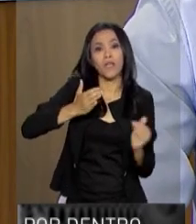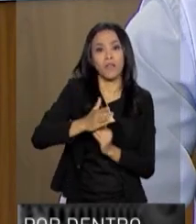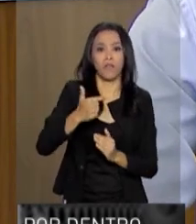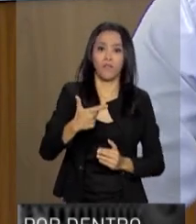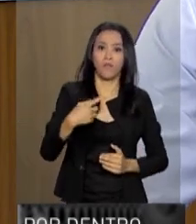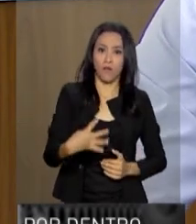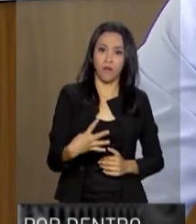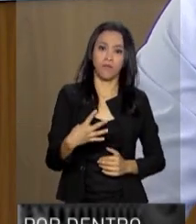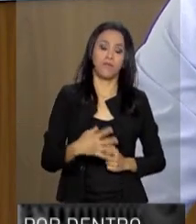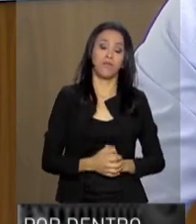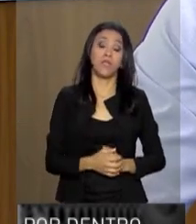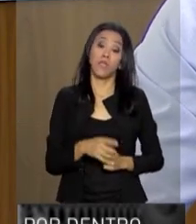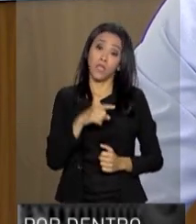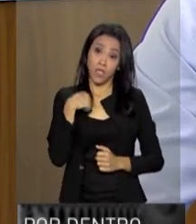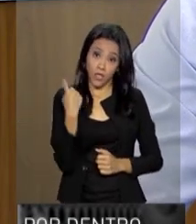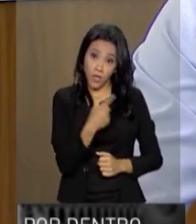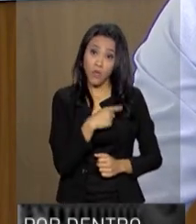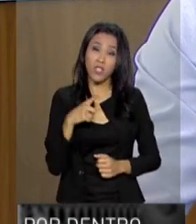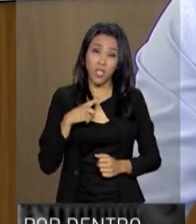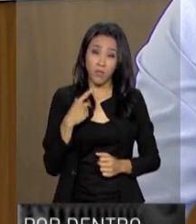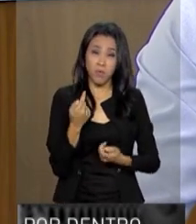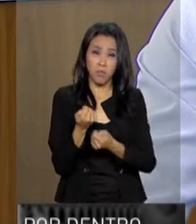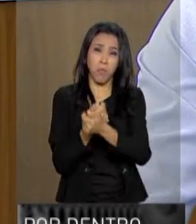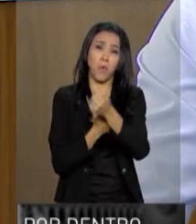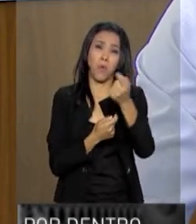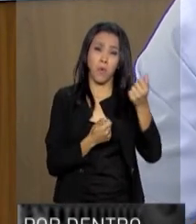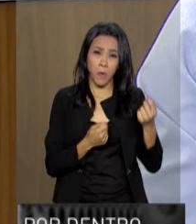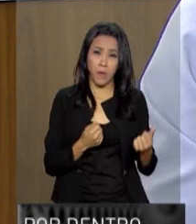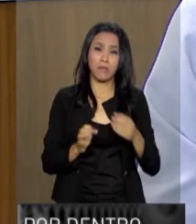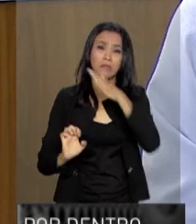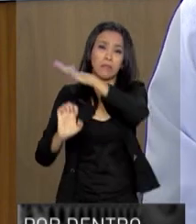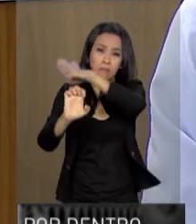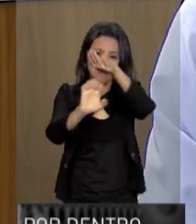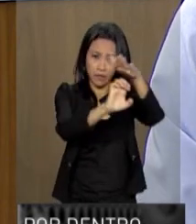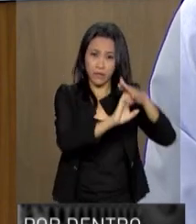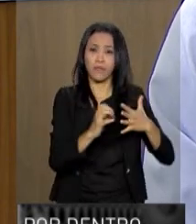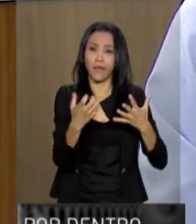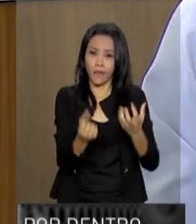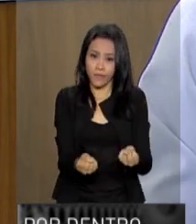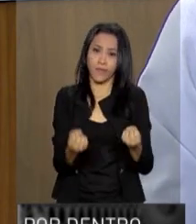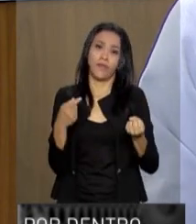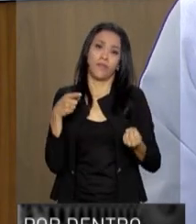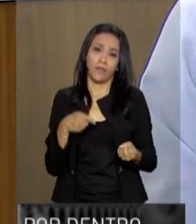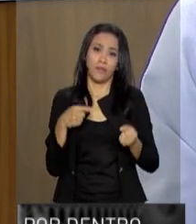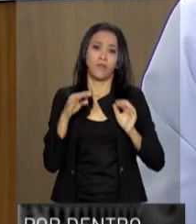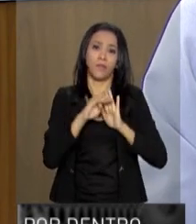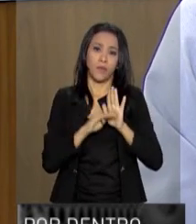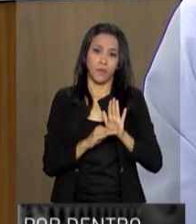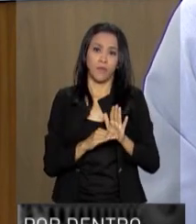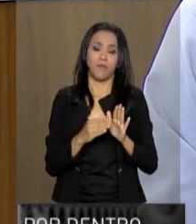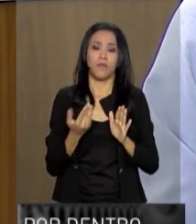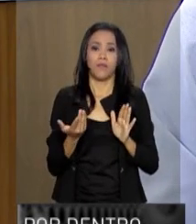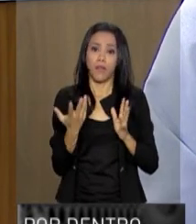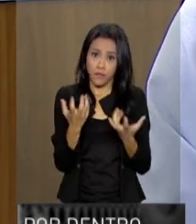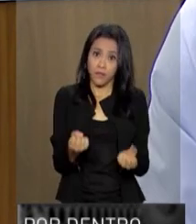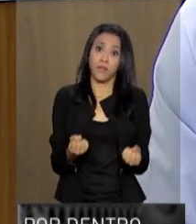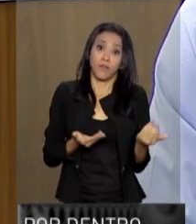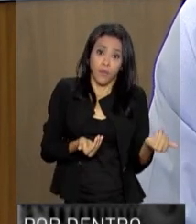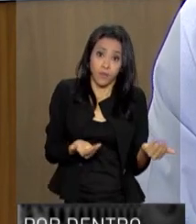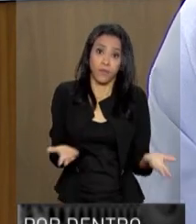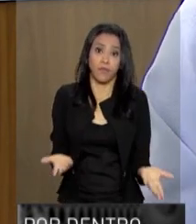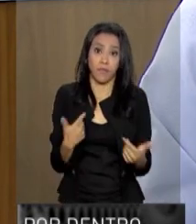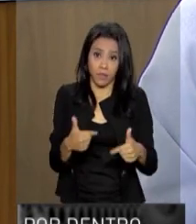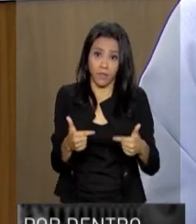nós temos um número muito baixo de empresas que contratam esses jovens o que nós temos buscado em parceria